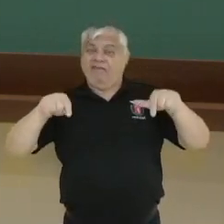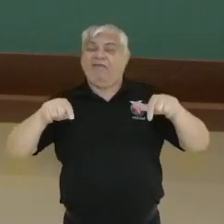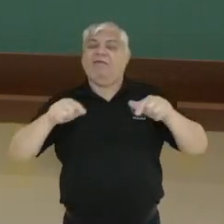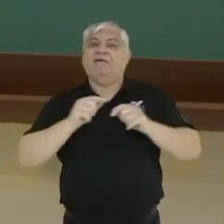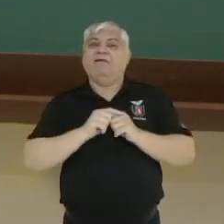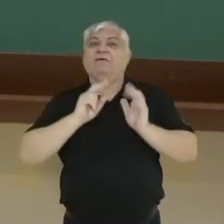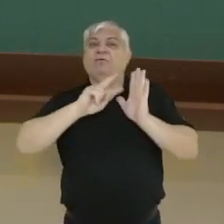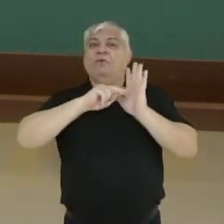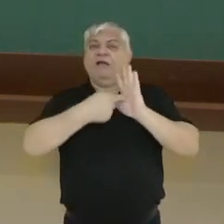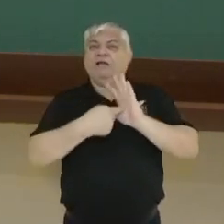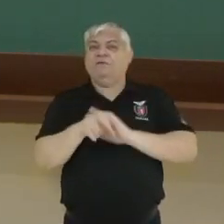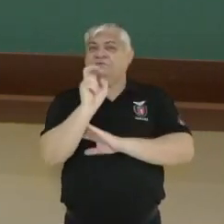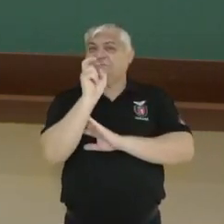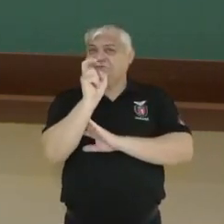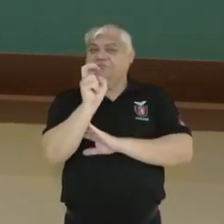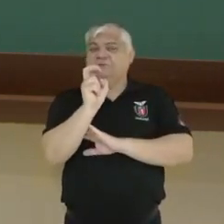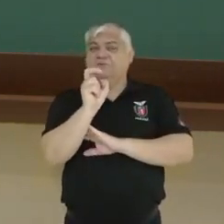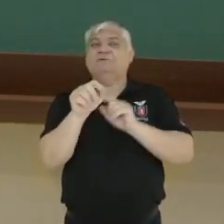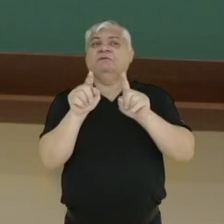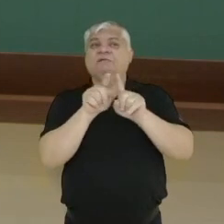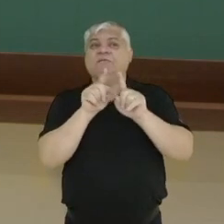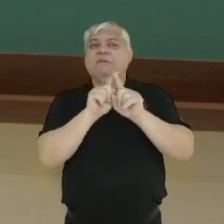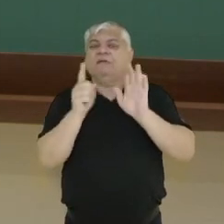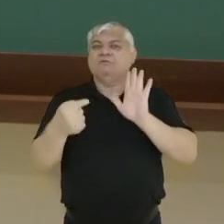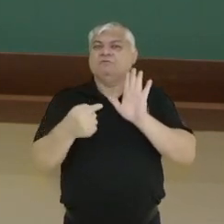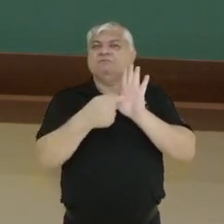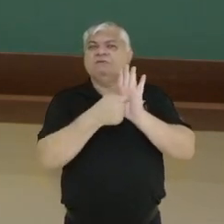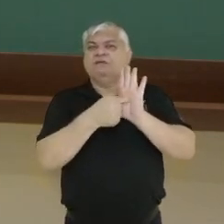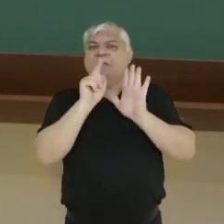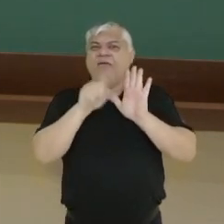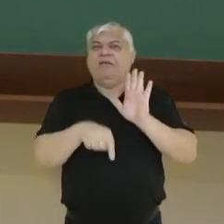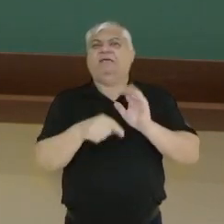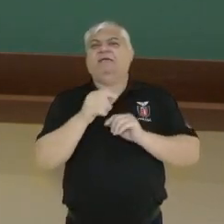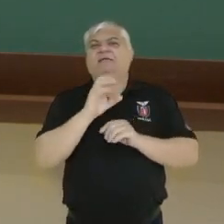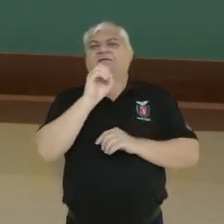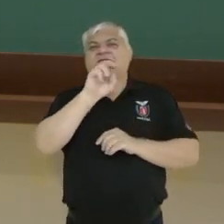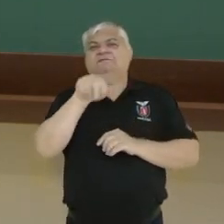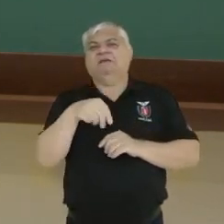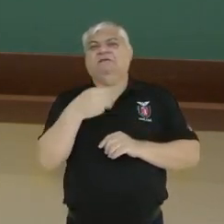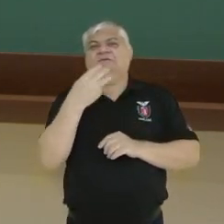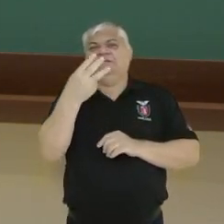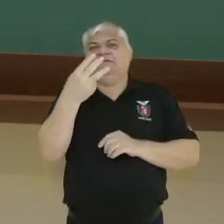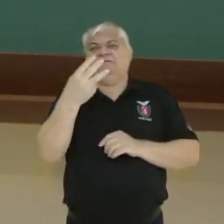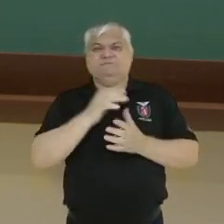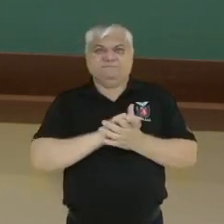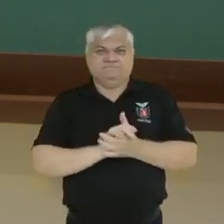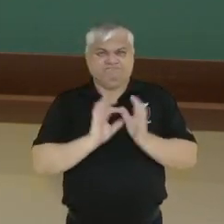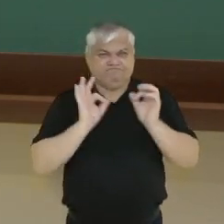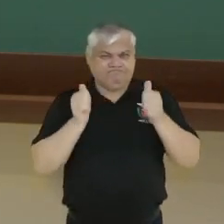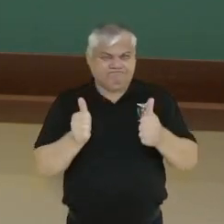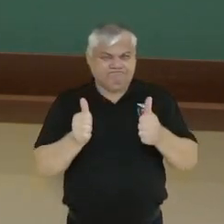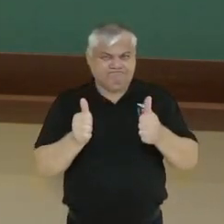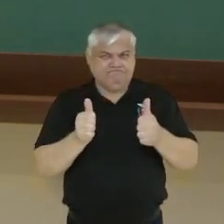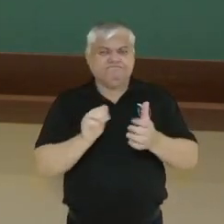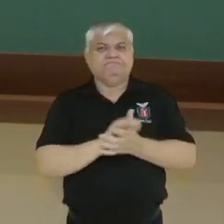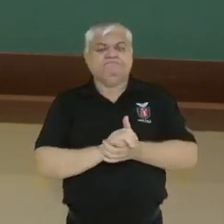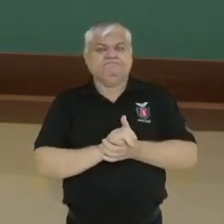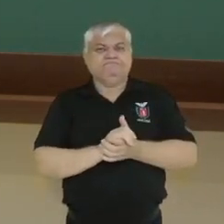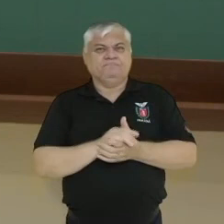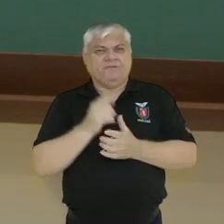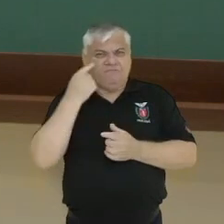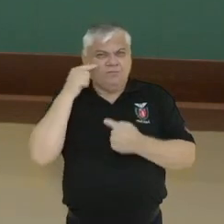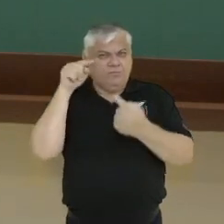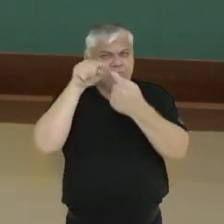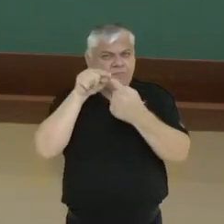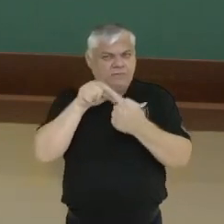o raio é 5 e o centro da circunferência é o 0 e 3. Tranquilo, gente? Viram